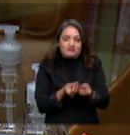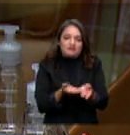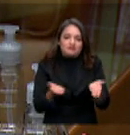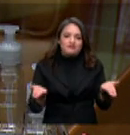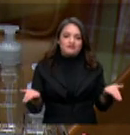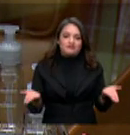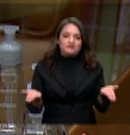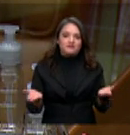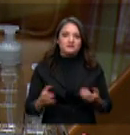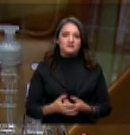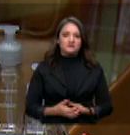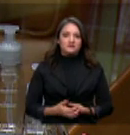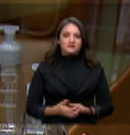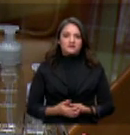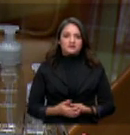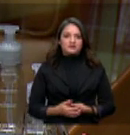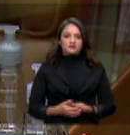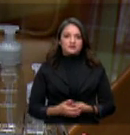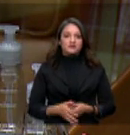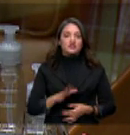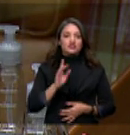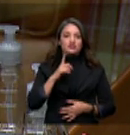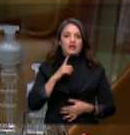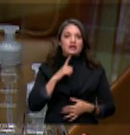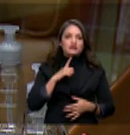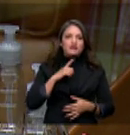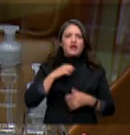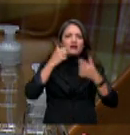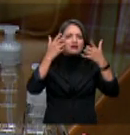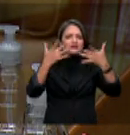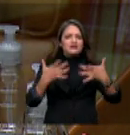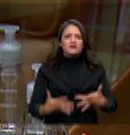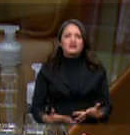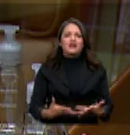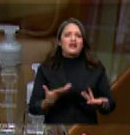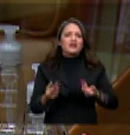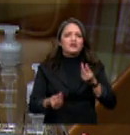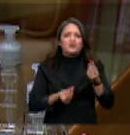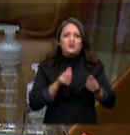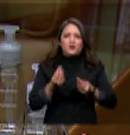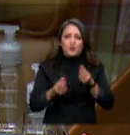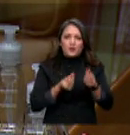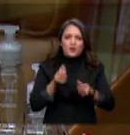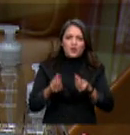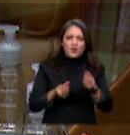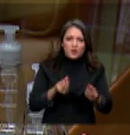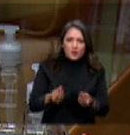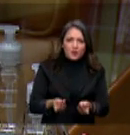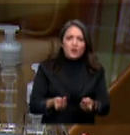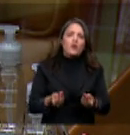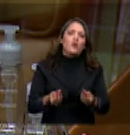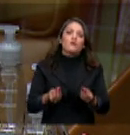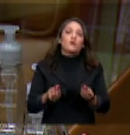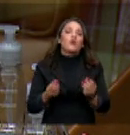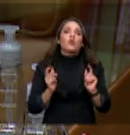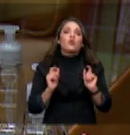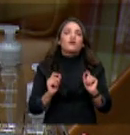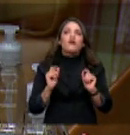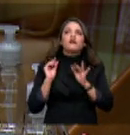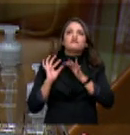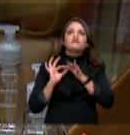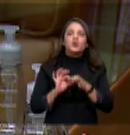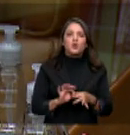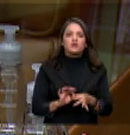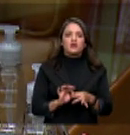Já está posto o quadro cenário processual, no qual há discussão sobre a possibilidade ou não